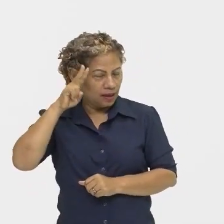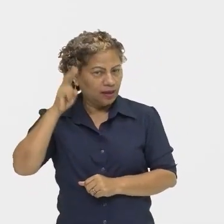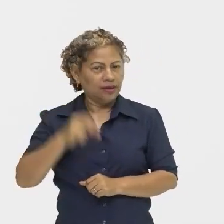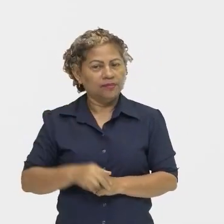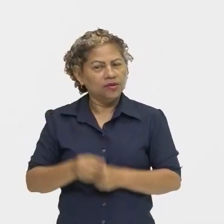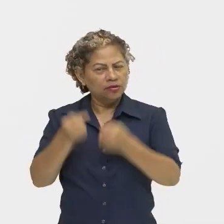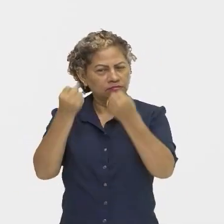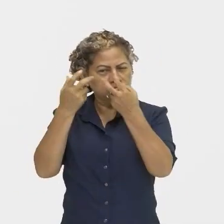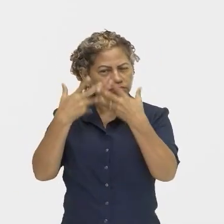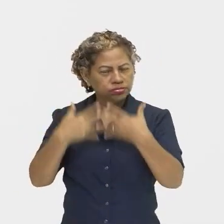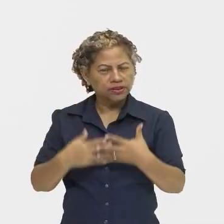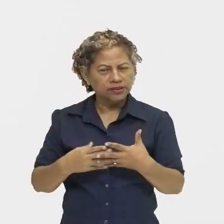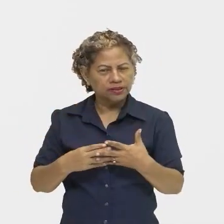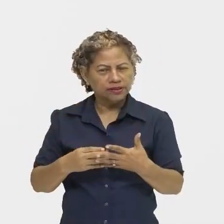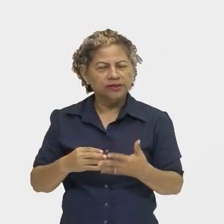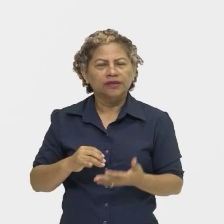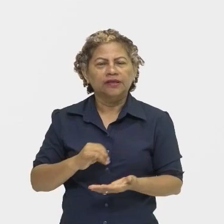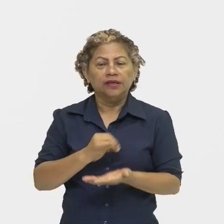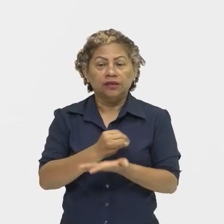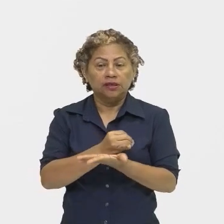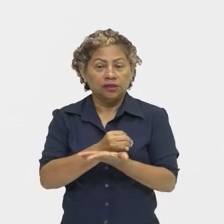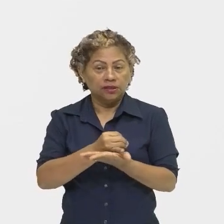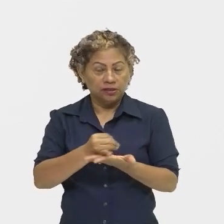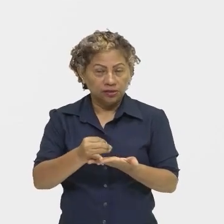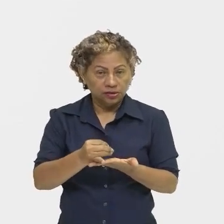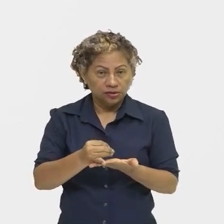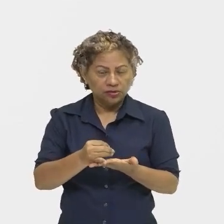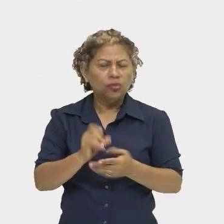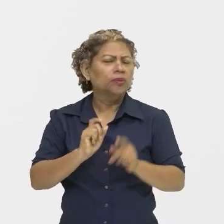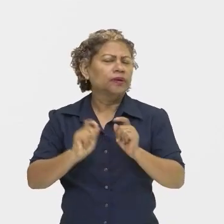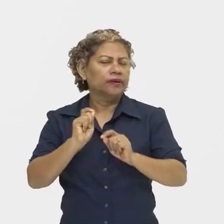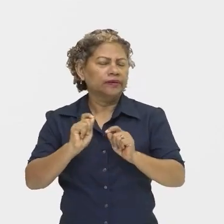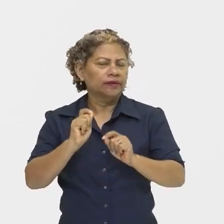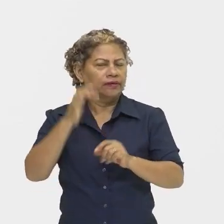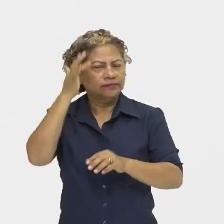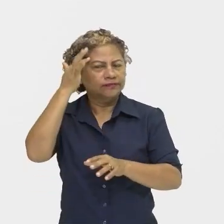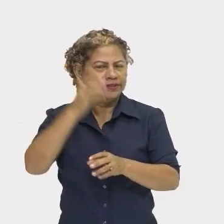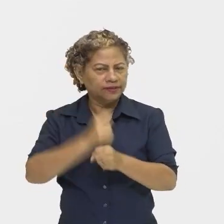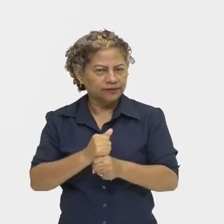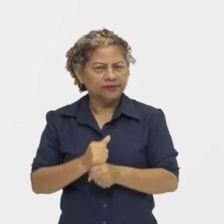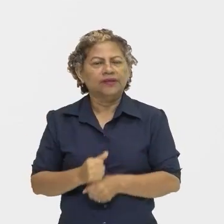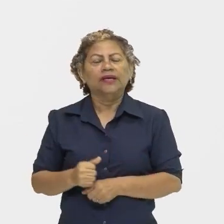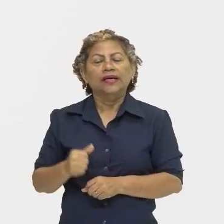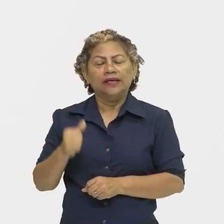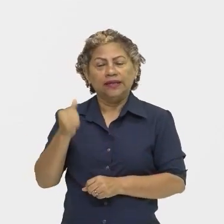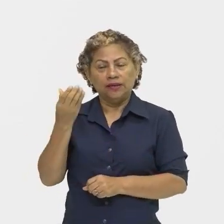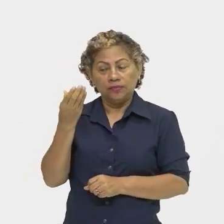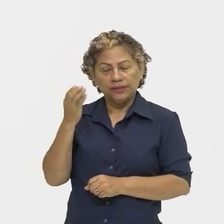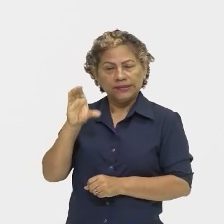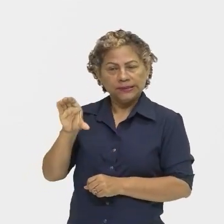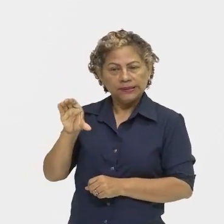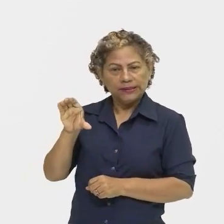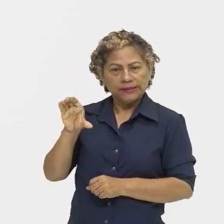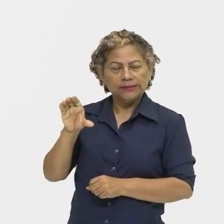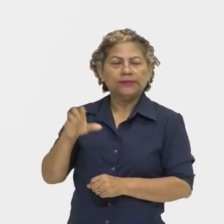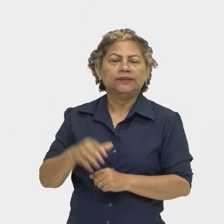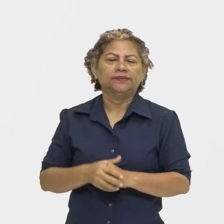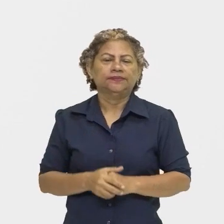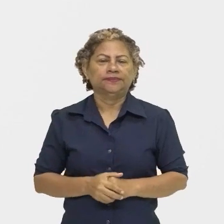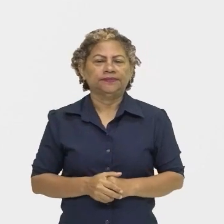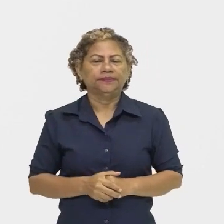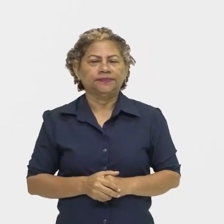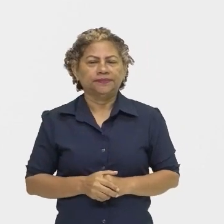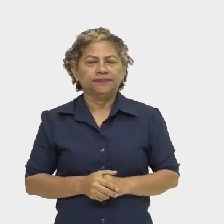à física? Que é uma ciência voltada